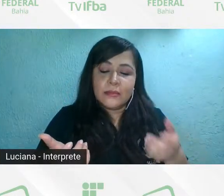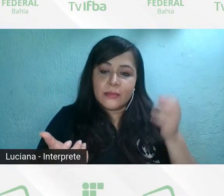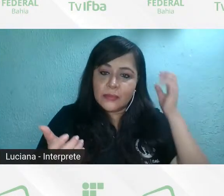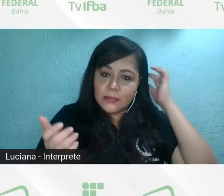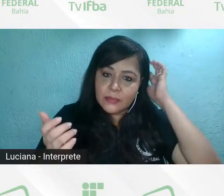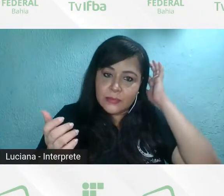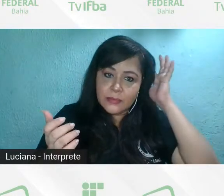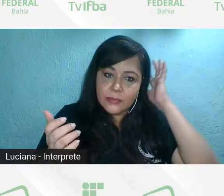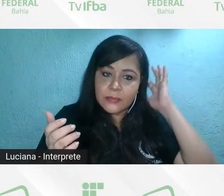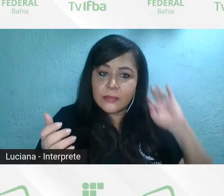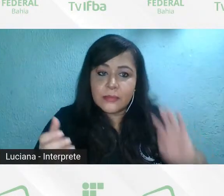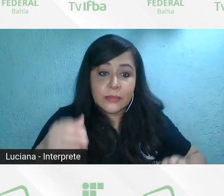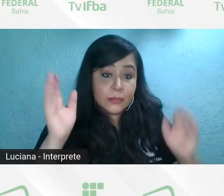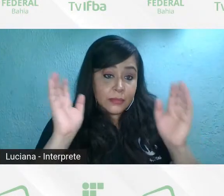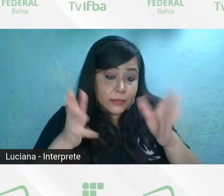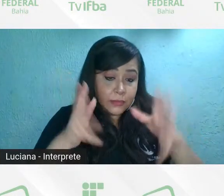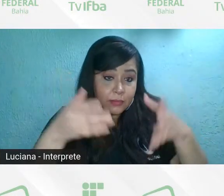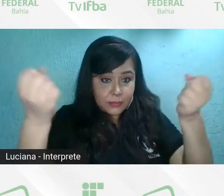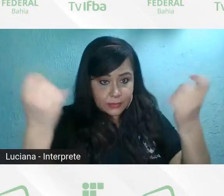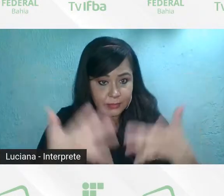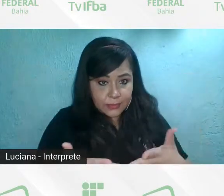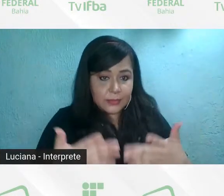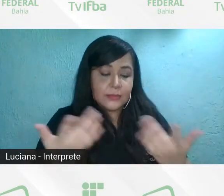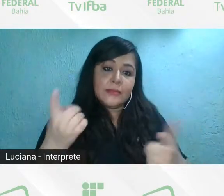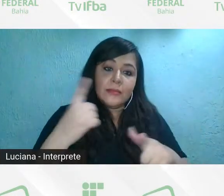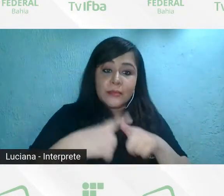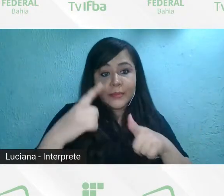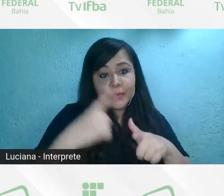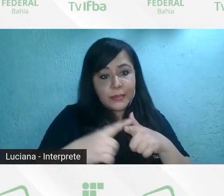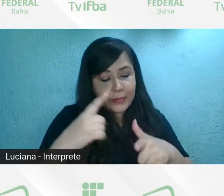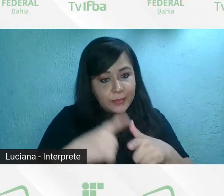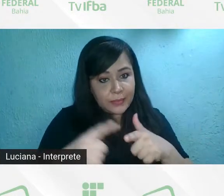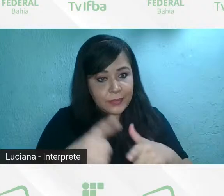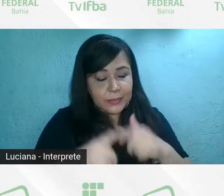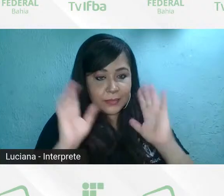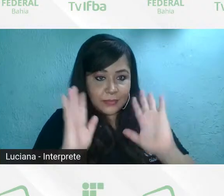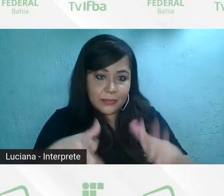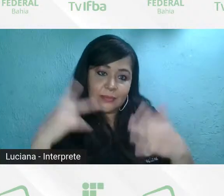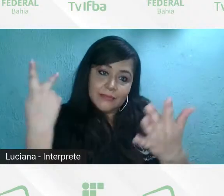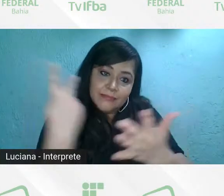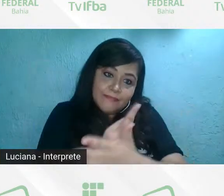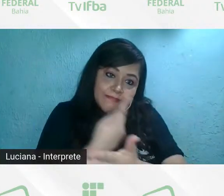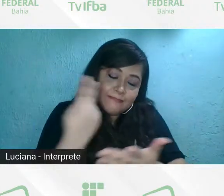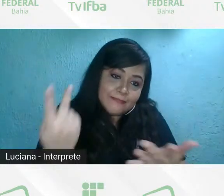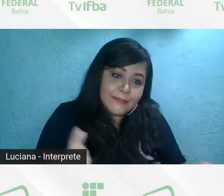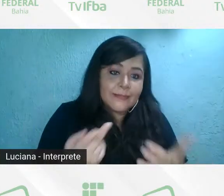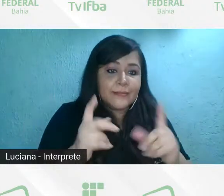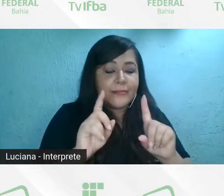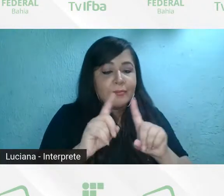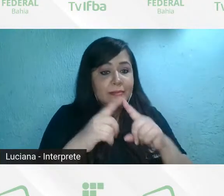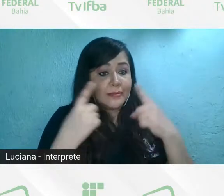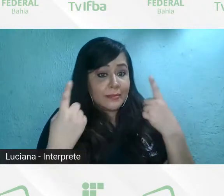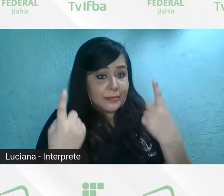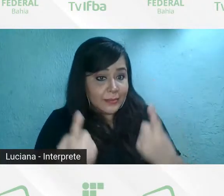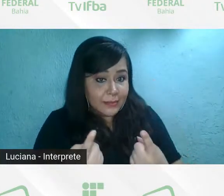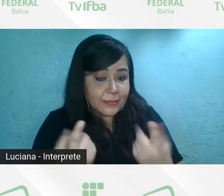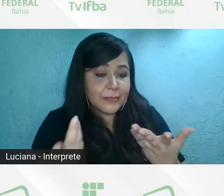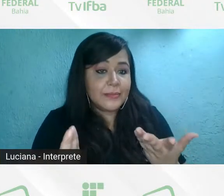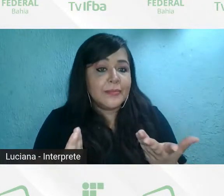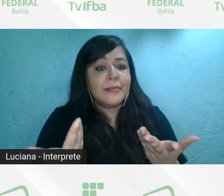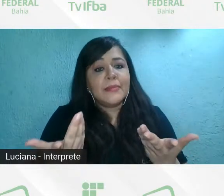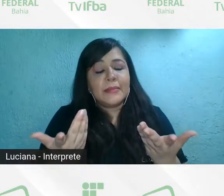dito, são probleminhas que fazem parte, mas nada que vá comprometer aqui a riqueza desse